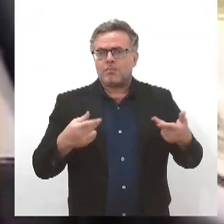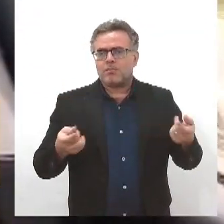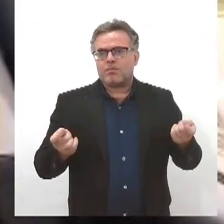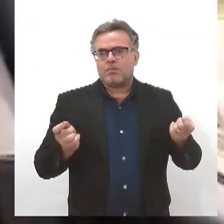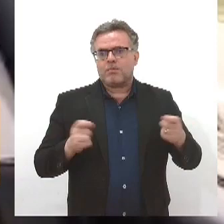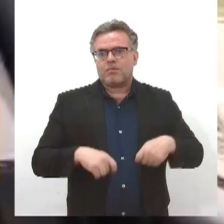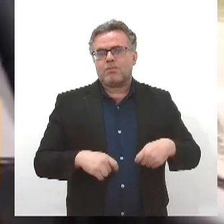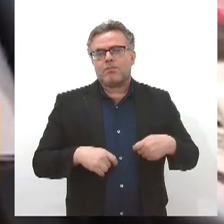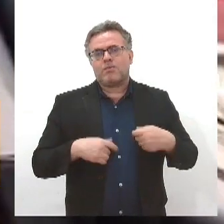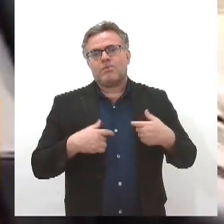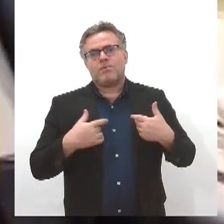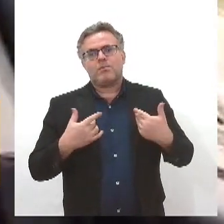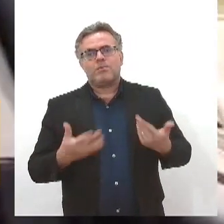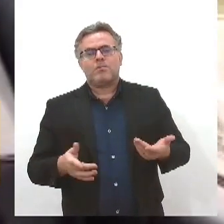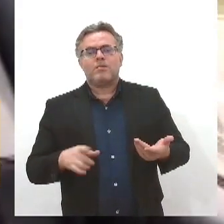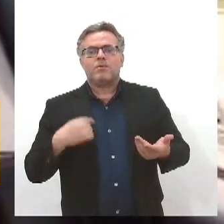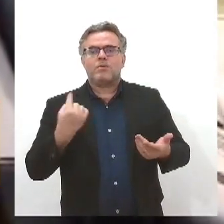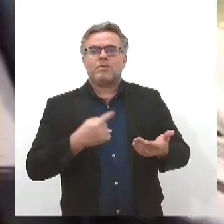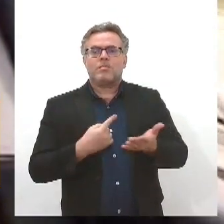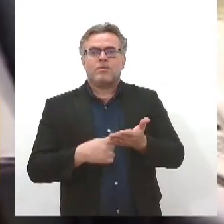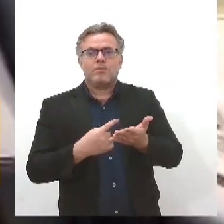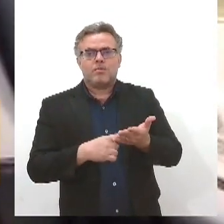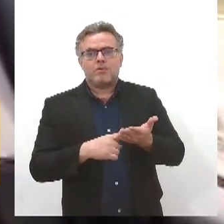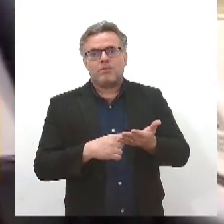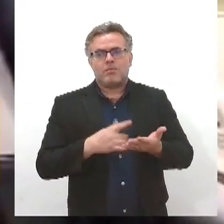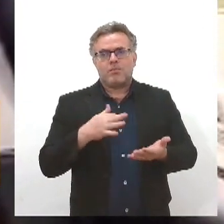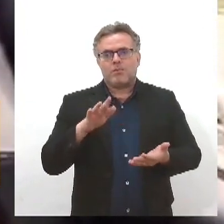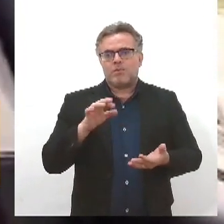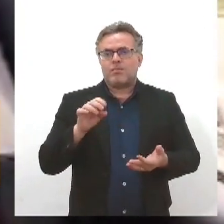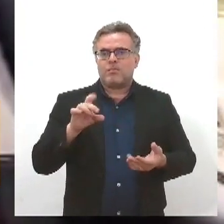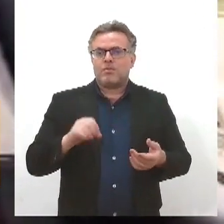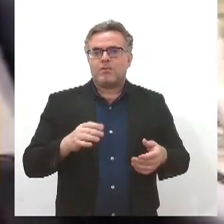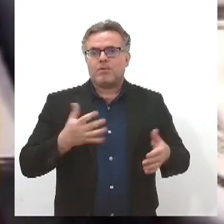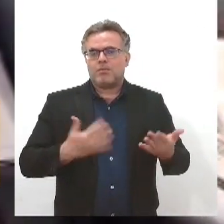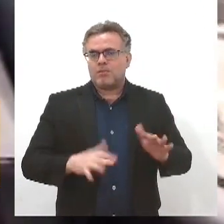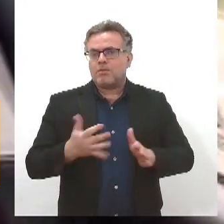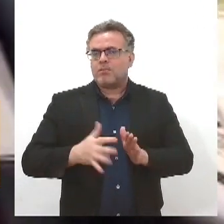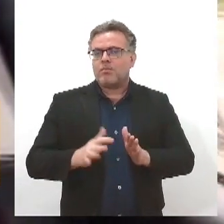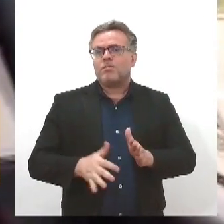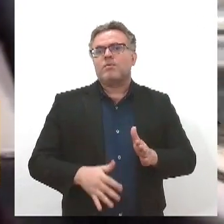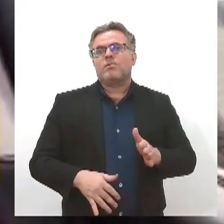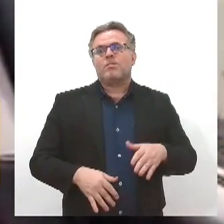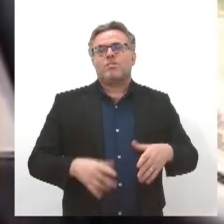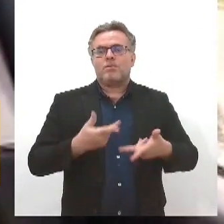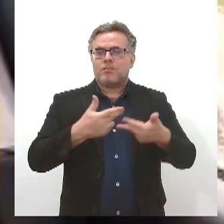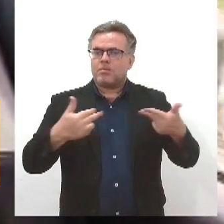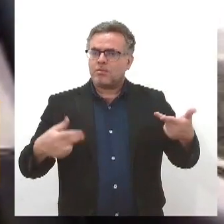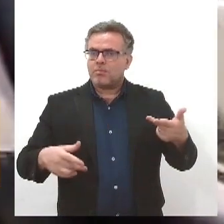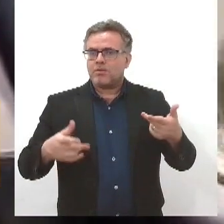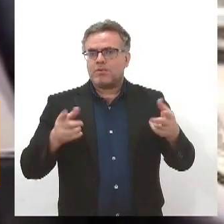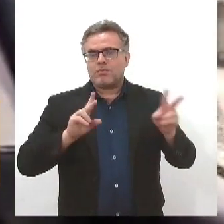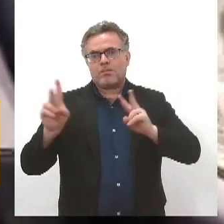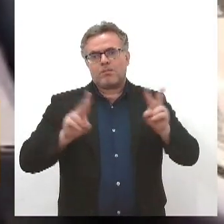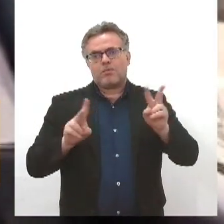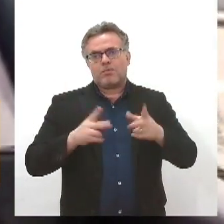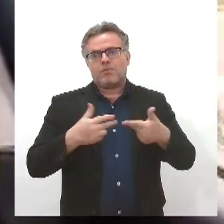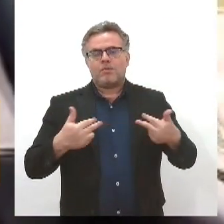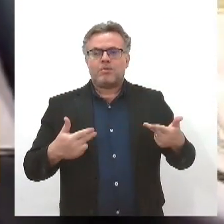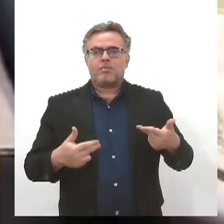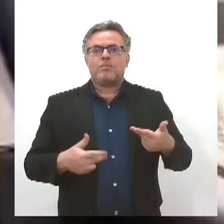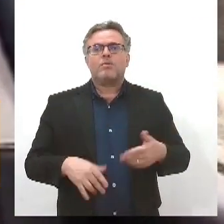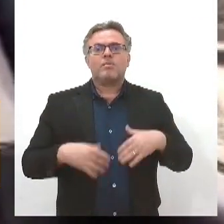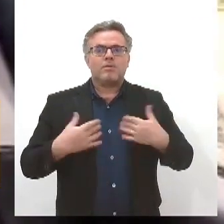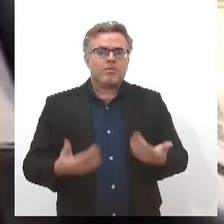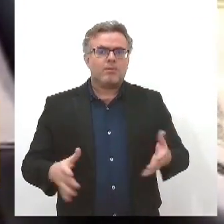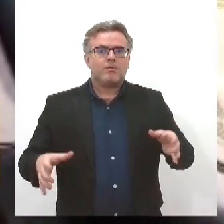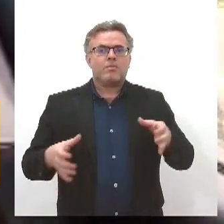nós pensamos em trazer o frevo, o samba, as marchinhas de carnaval. É tanto que as bandas que nós contratamos